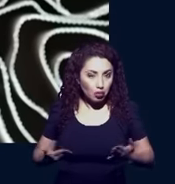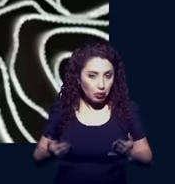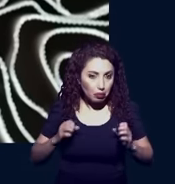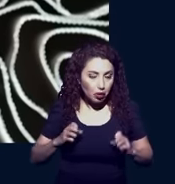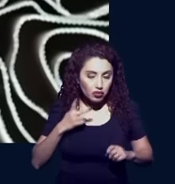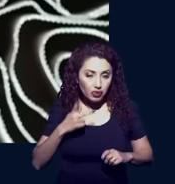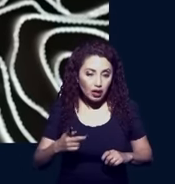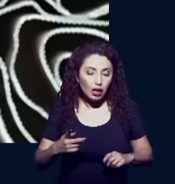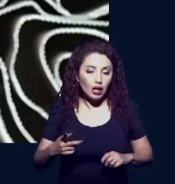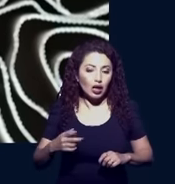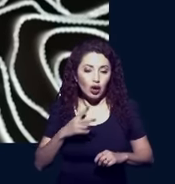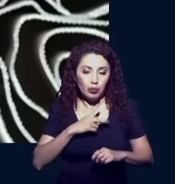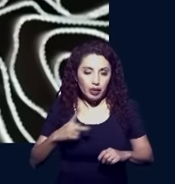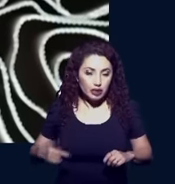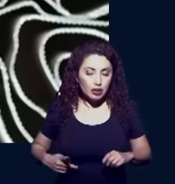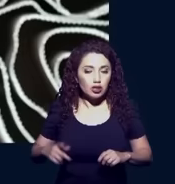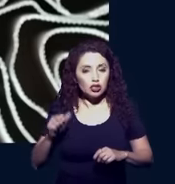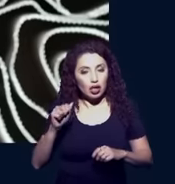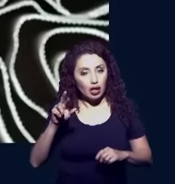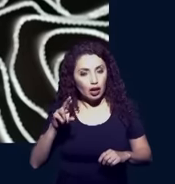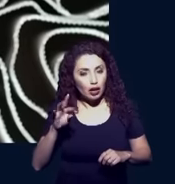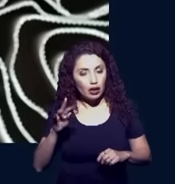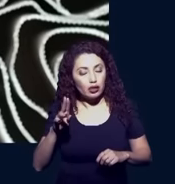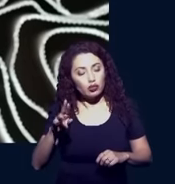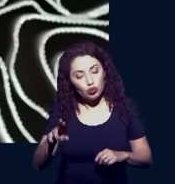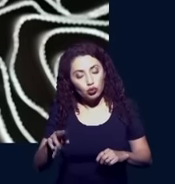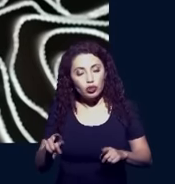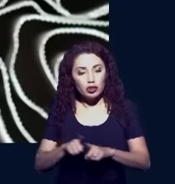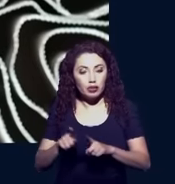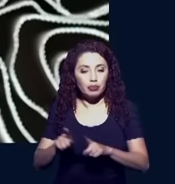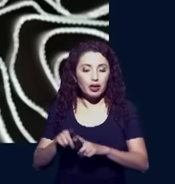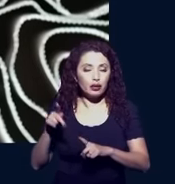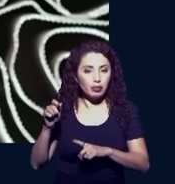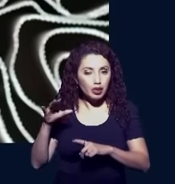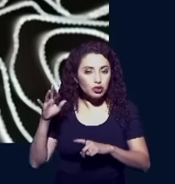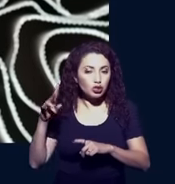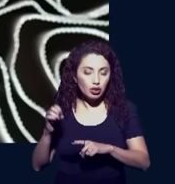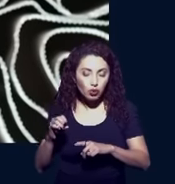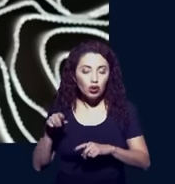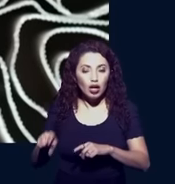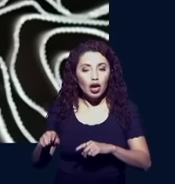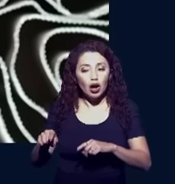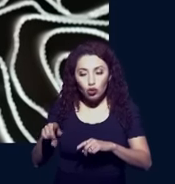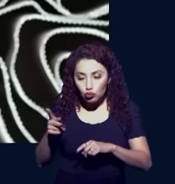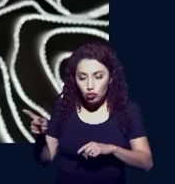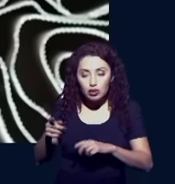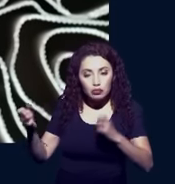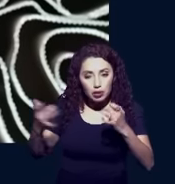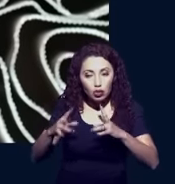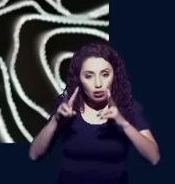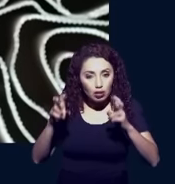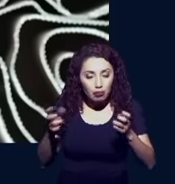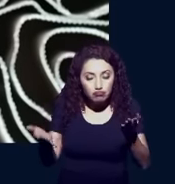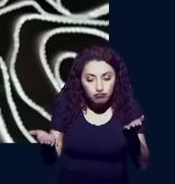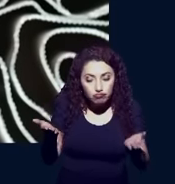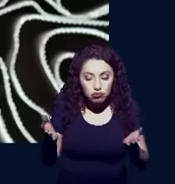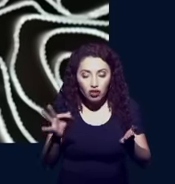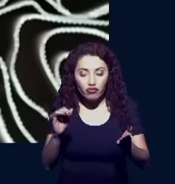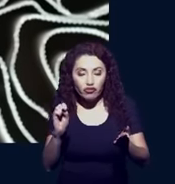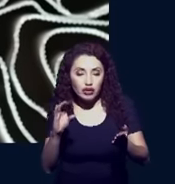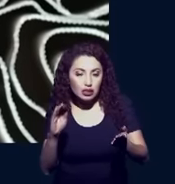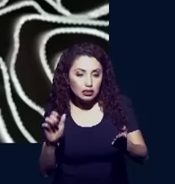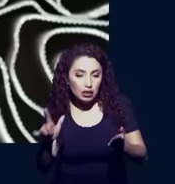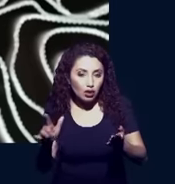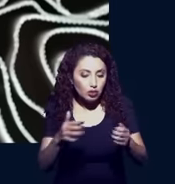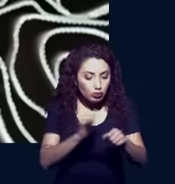Pacheco e o Presidente Artur Lira ambos falaram de Equilíbrio fiscal e e lembrando a todos aqui eh o arcabo fiscal foi